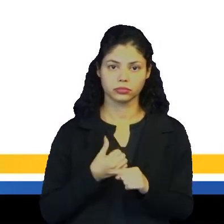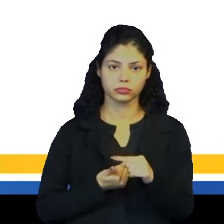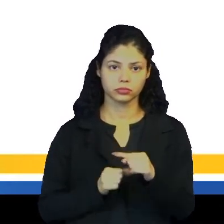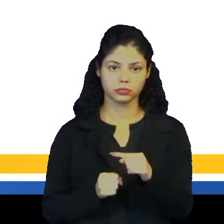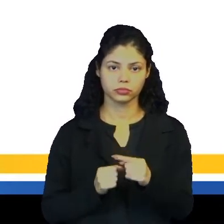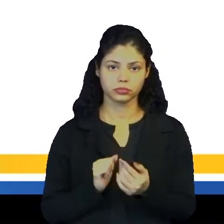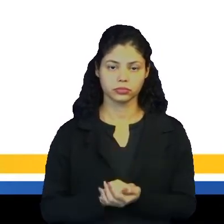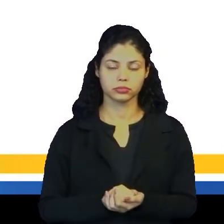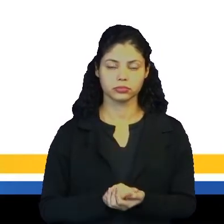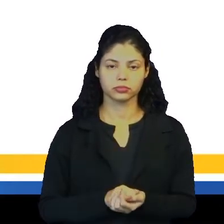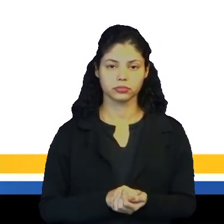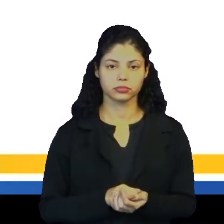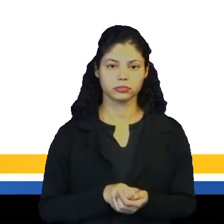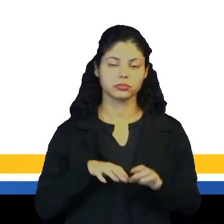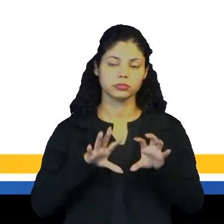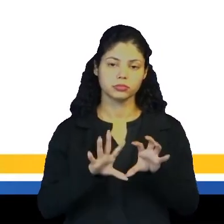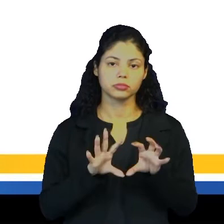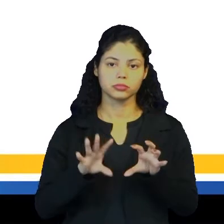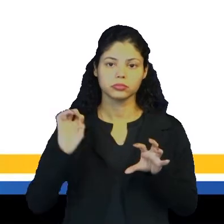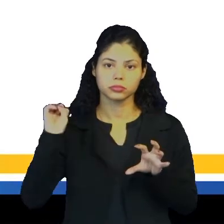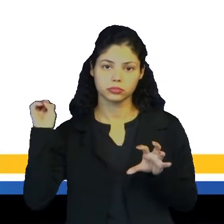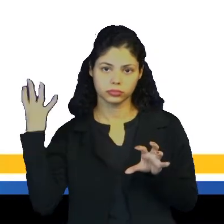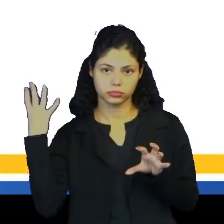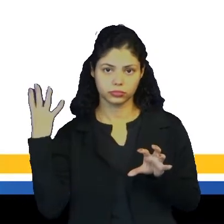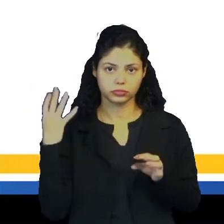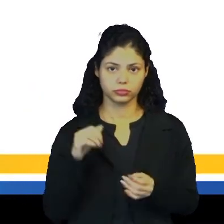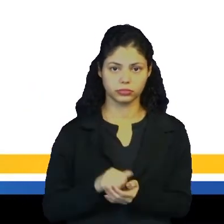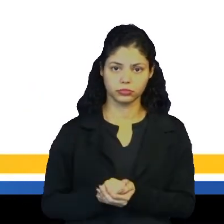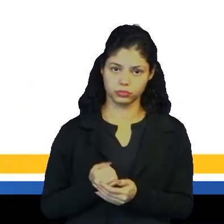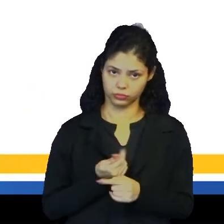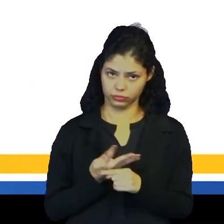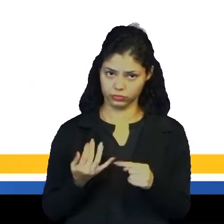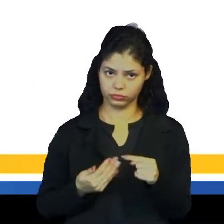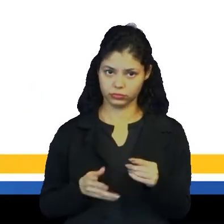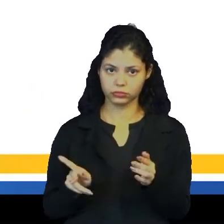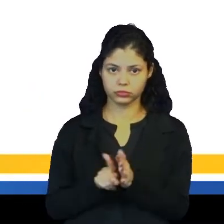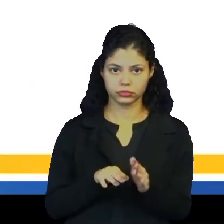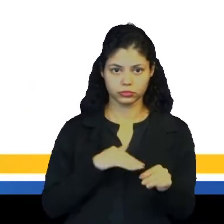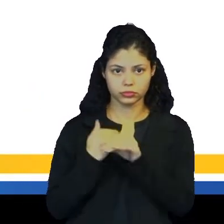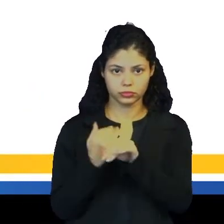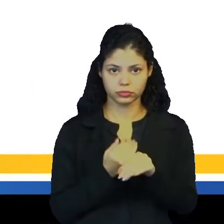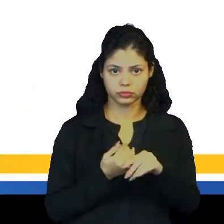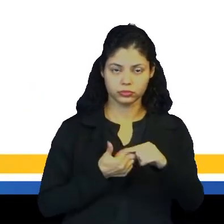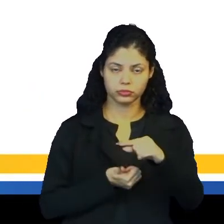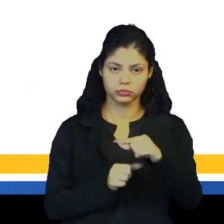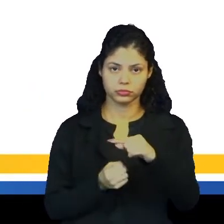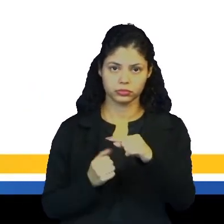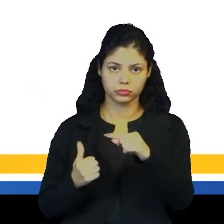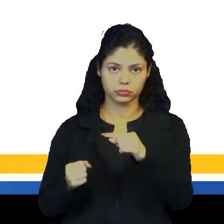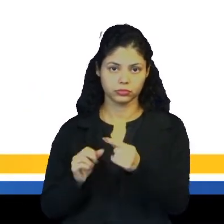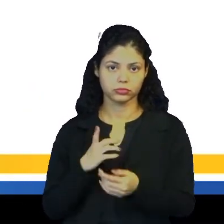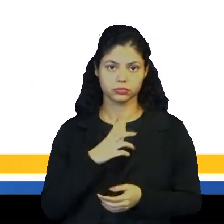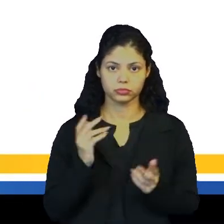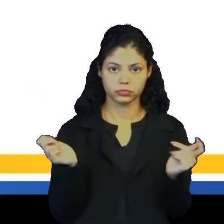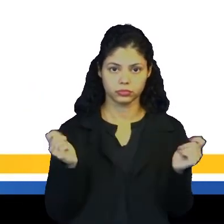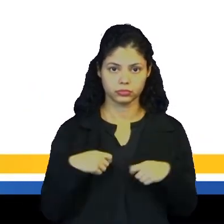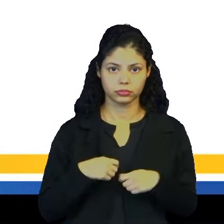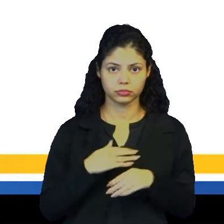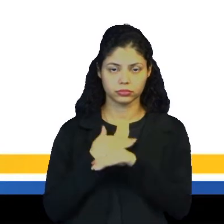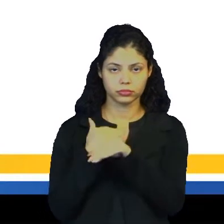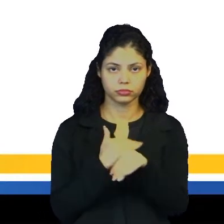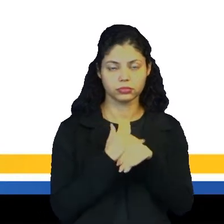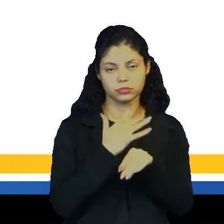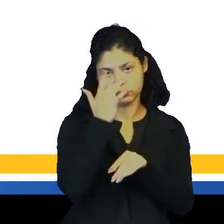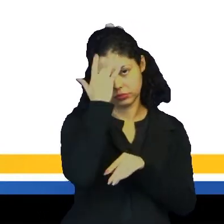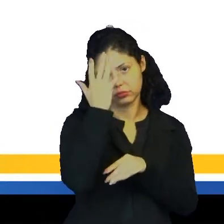sobre 18. E aí nós entramos nas frações com denominadores iguais. E se eles possuem denominadores iguais,